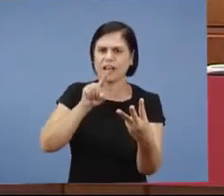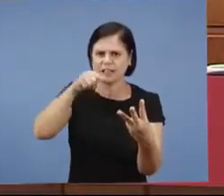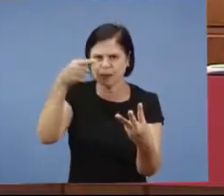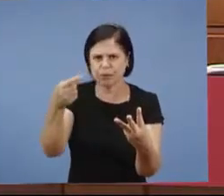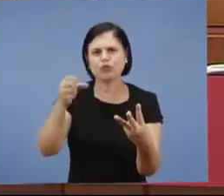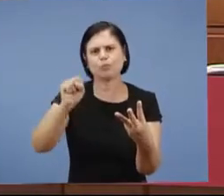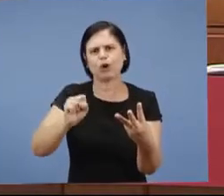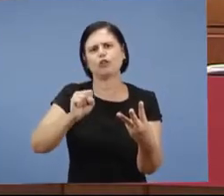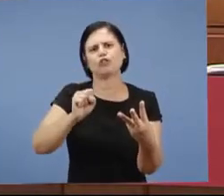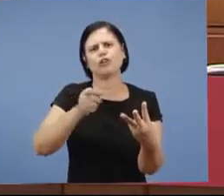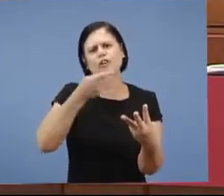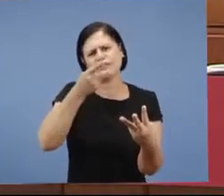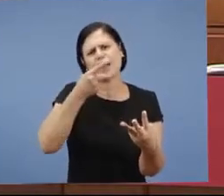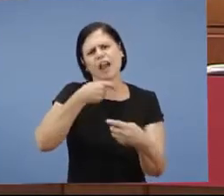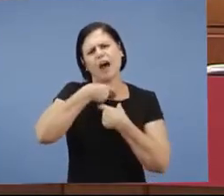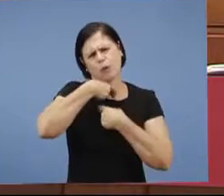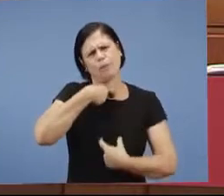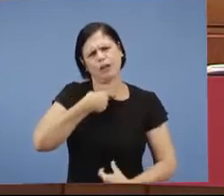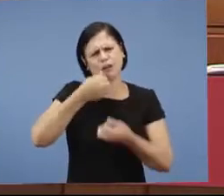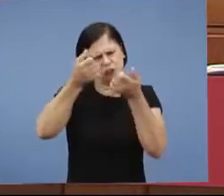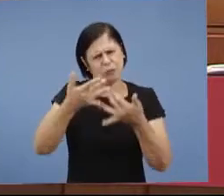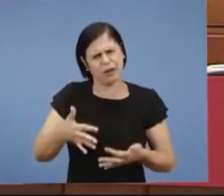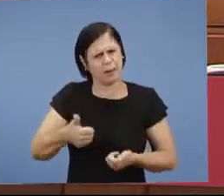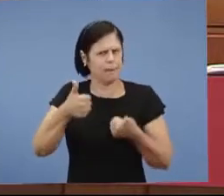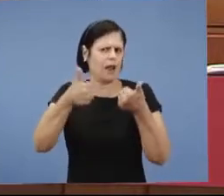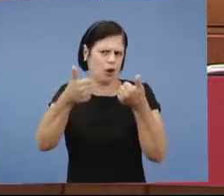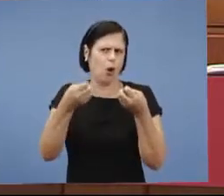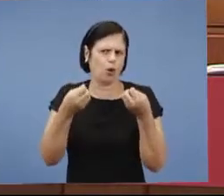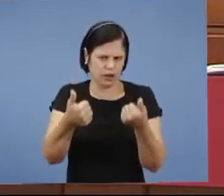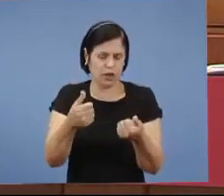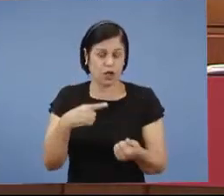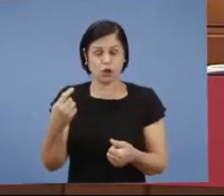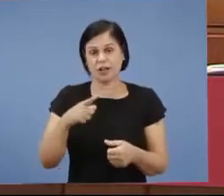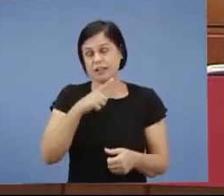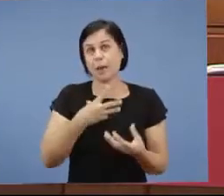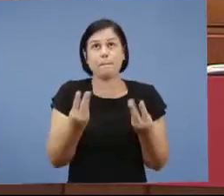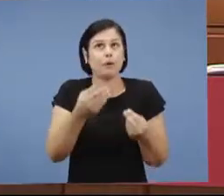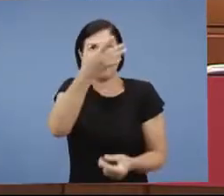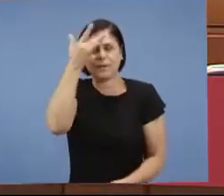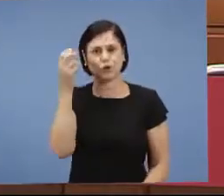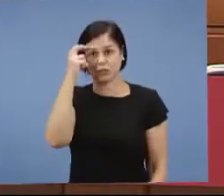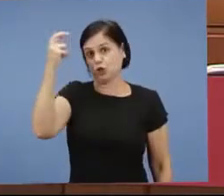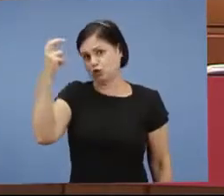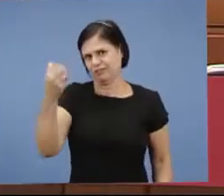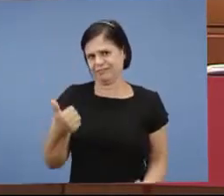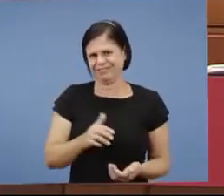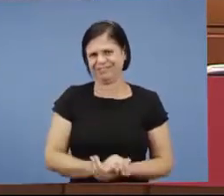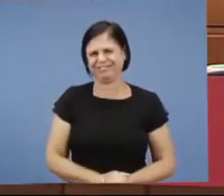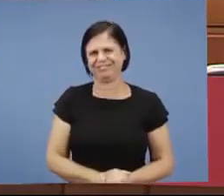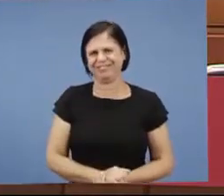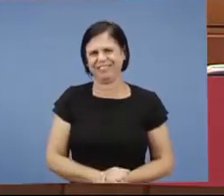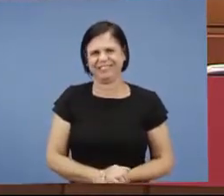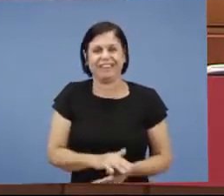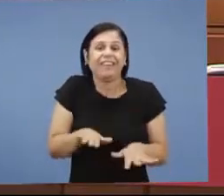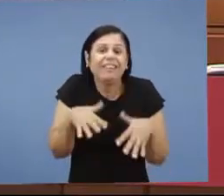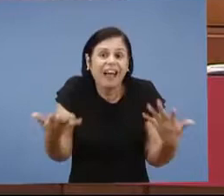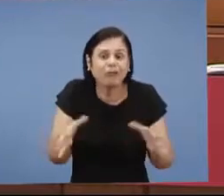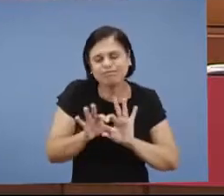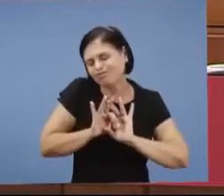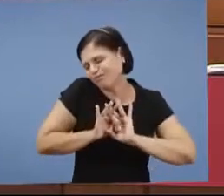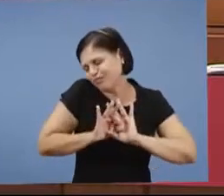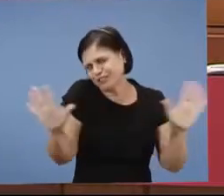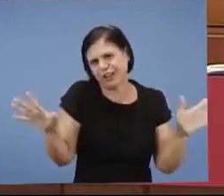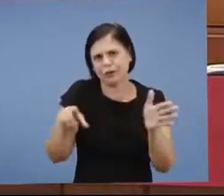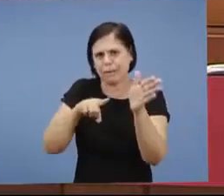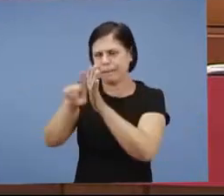assim, assim, assim. Eles sabem como vão fazer. Mas tem muita gente sabida. Então, irmãos, fiquem à vontade.